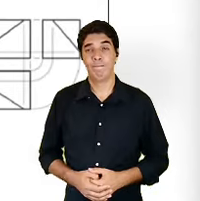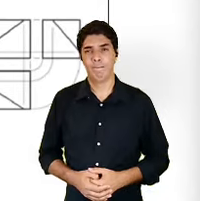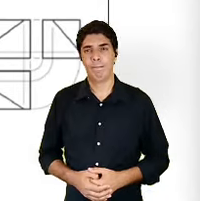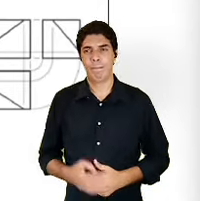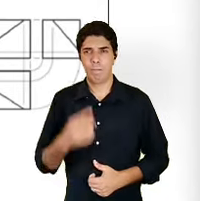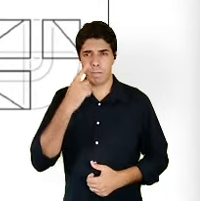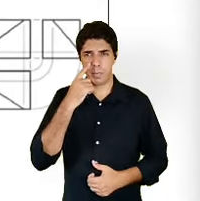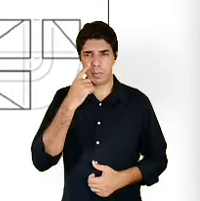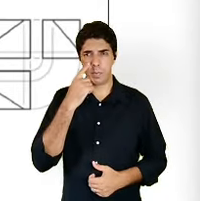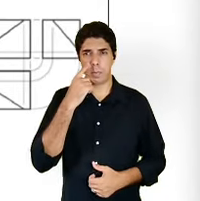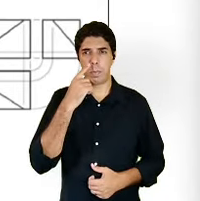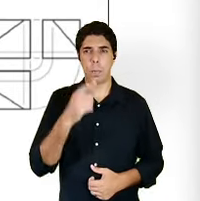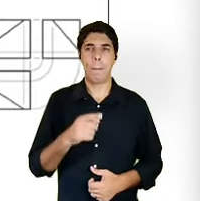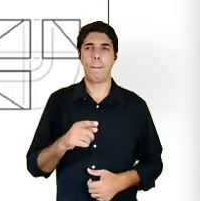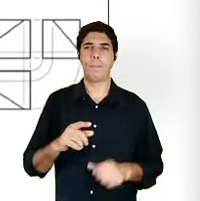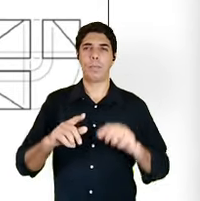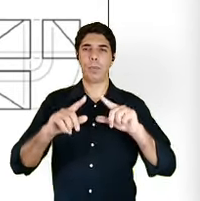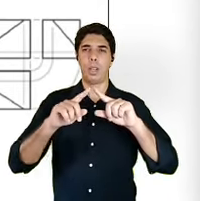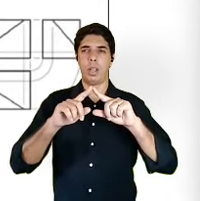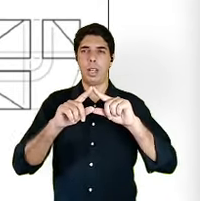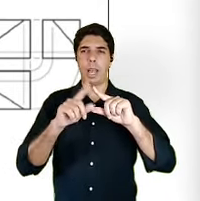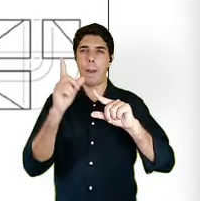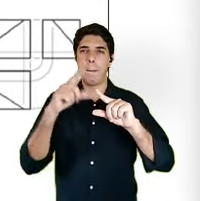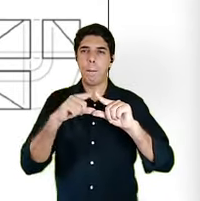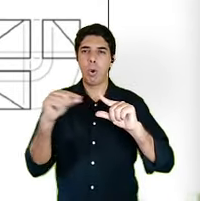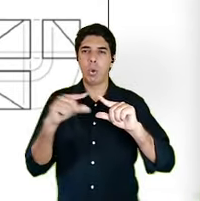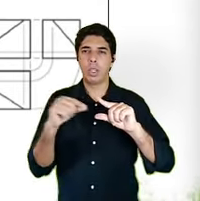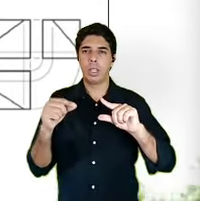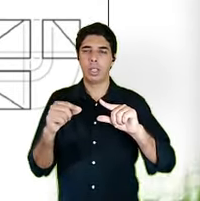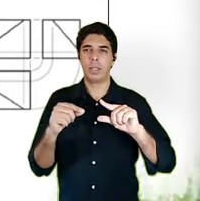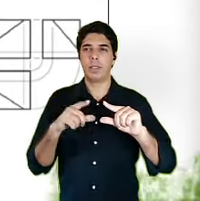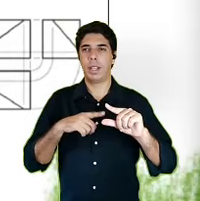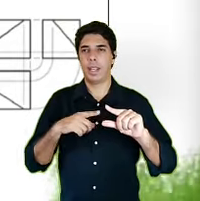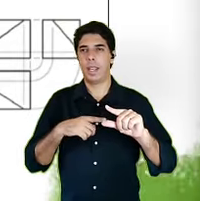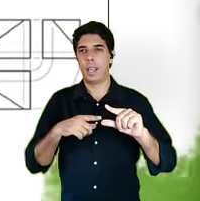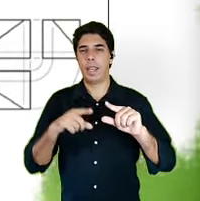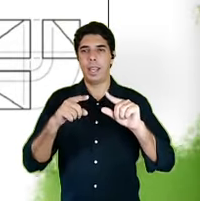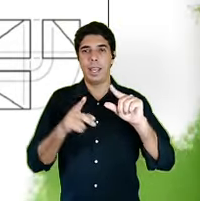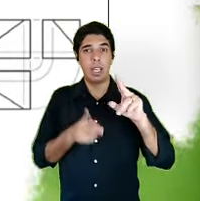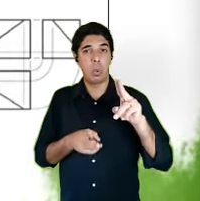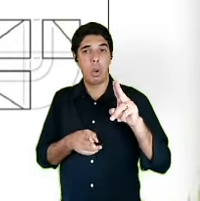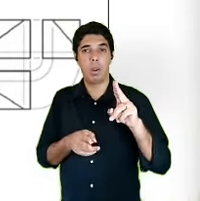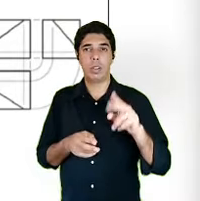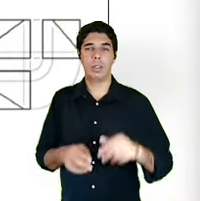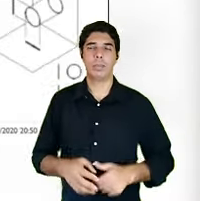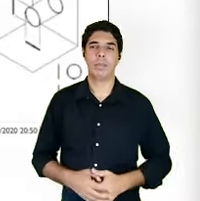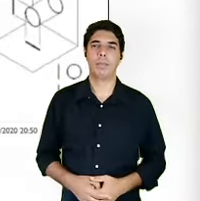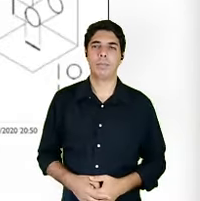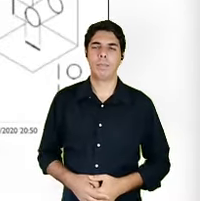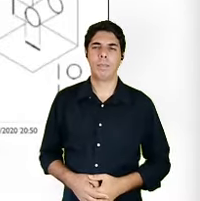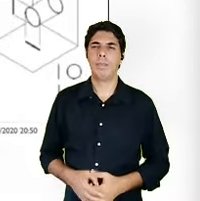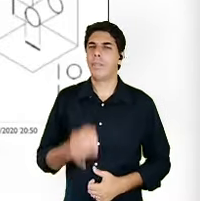Então, no caso que você está vendo bem aqui, ó, essa pontinha será essa daqui que você está enxergando, ó.